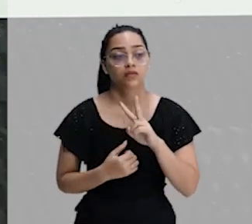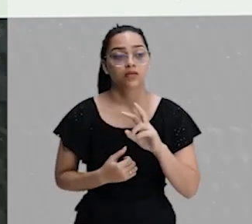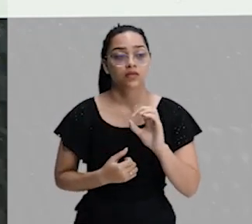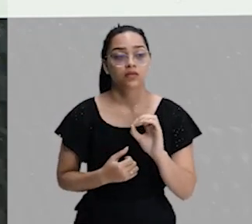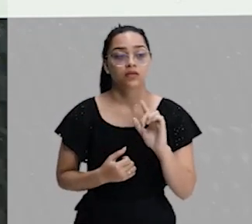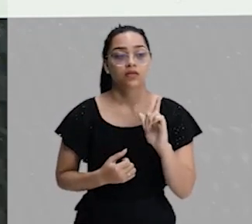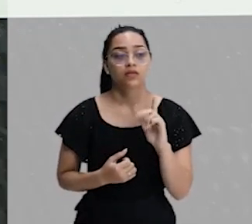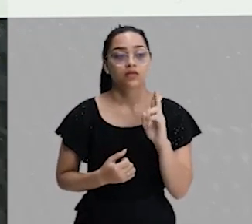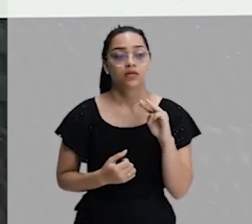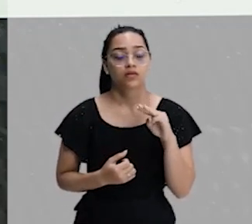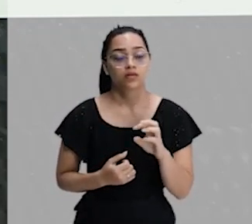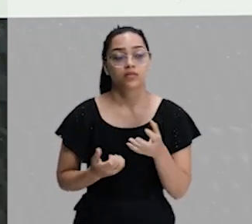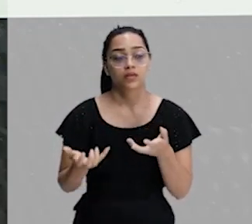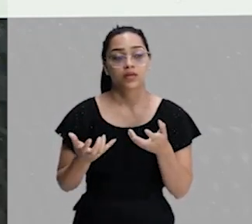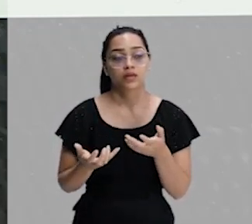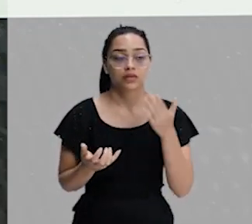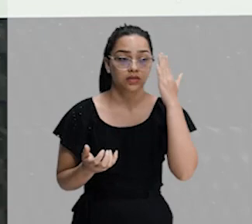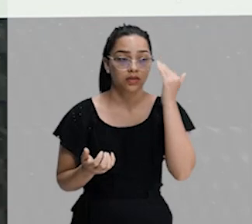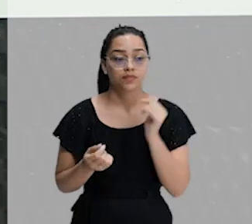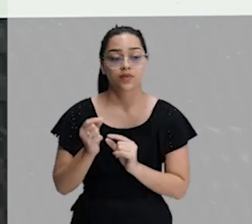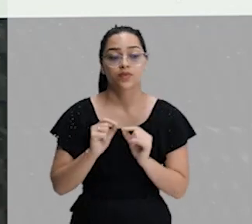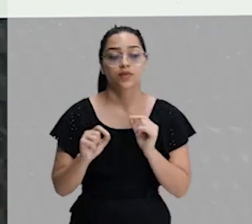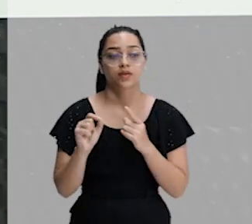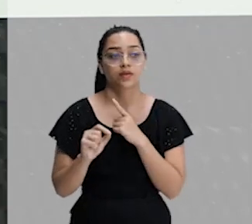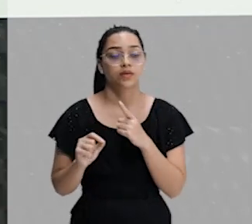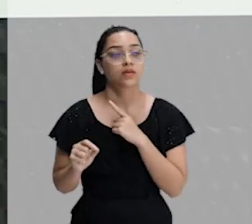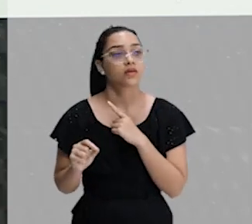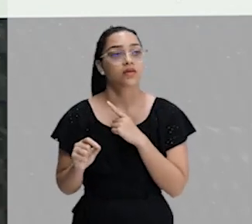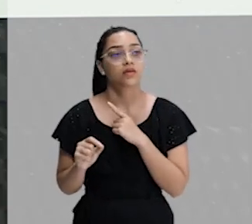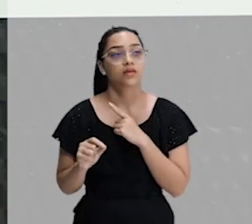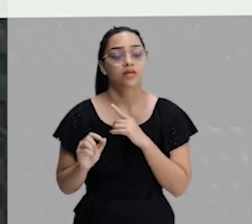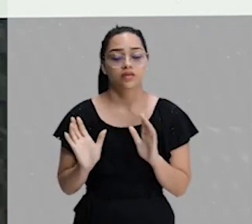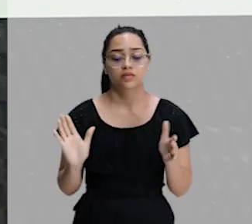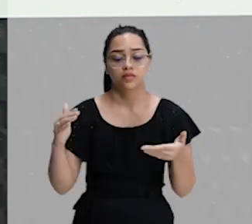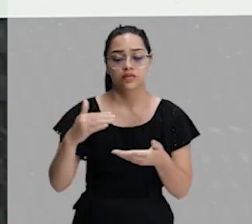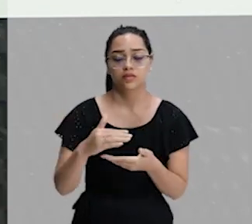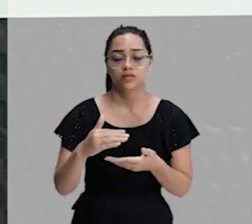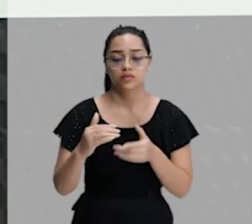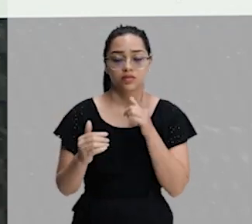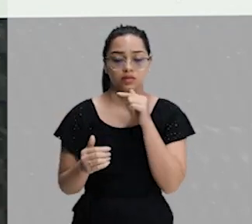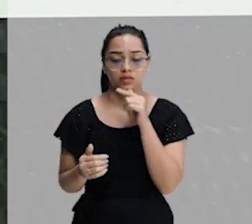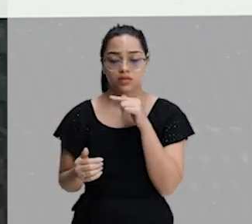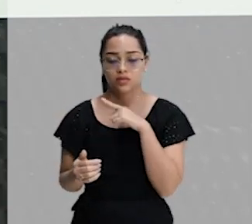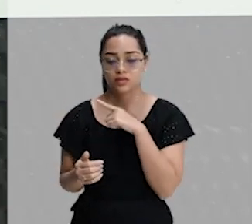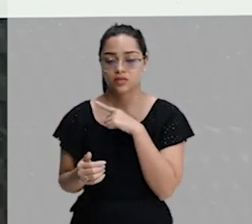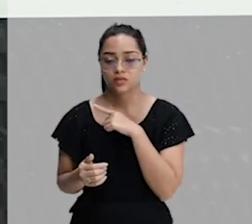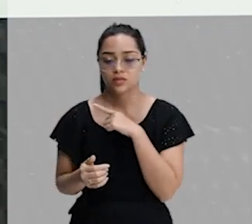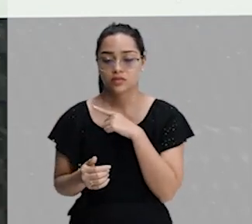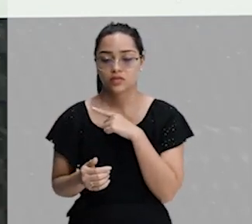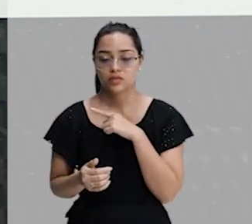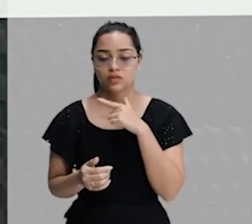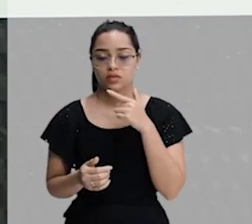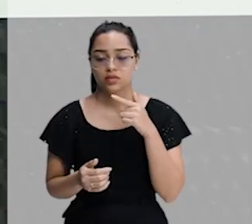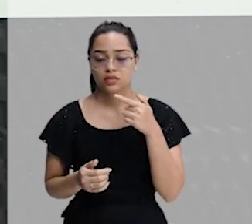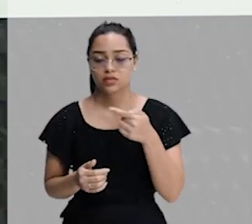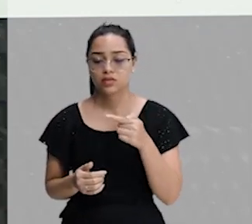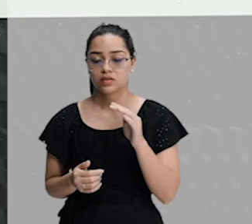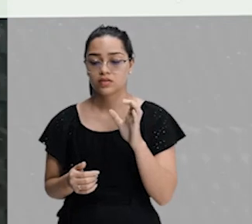Tá? Ele falou aqui que essa caixa d'água, ele tem 7 centímetros de